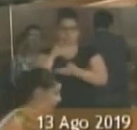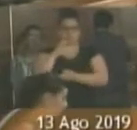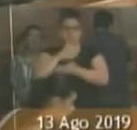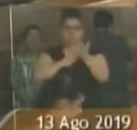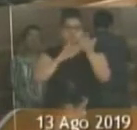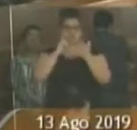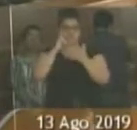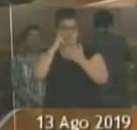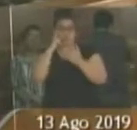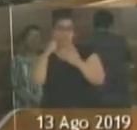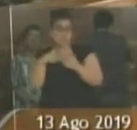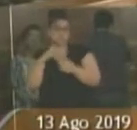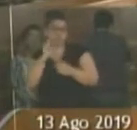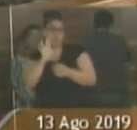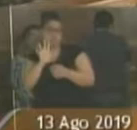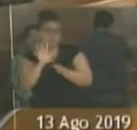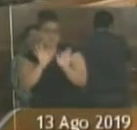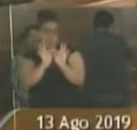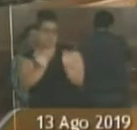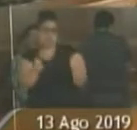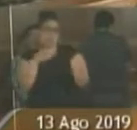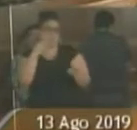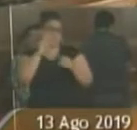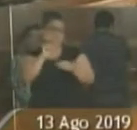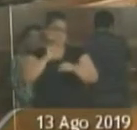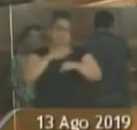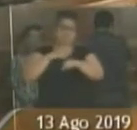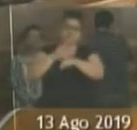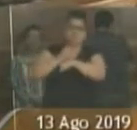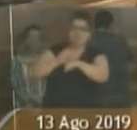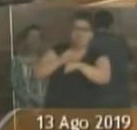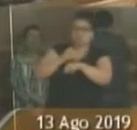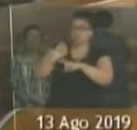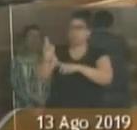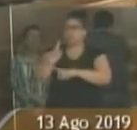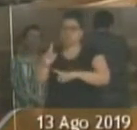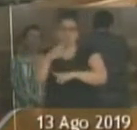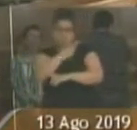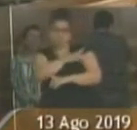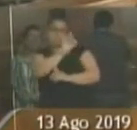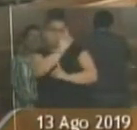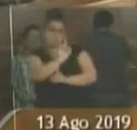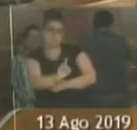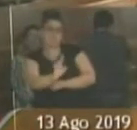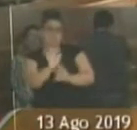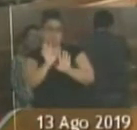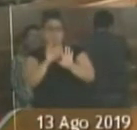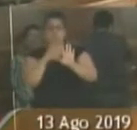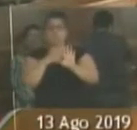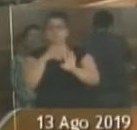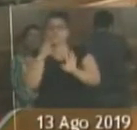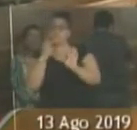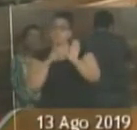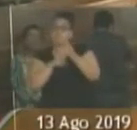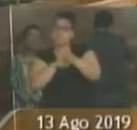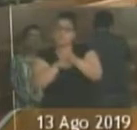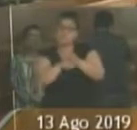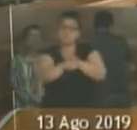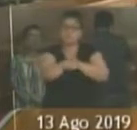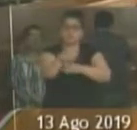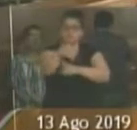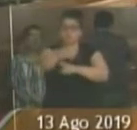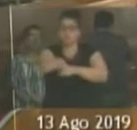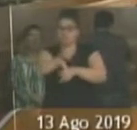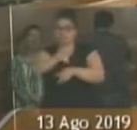fiz uma observação. Se ele está de férias ou não, o que ele vai fazer, isso aí é direito dele. O que eu estou questionando aqui, e mais uma vez